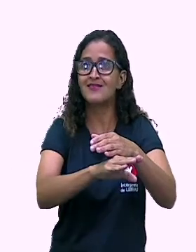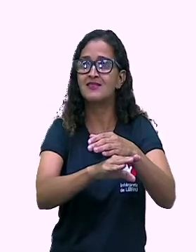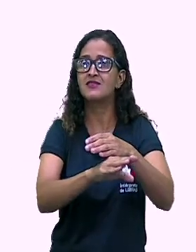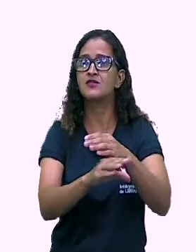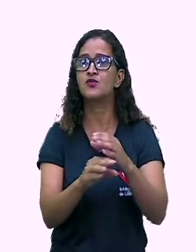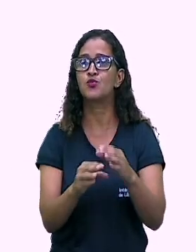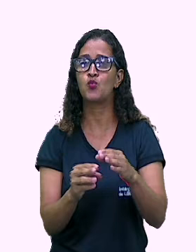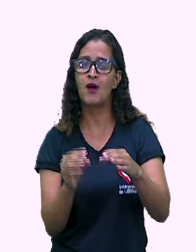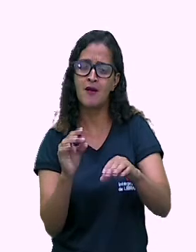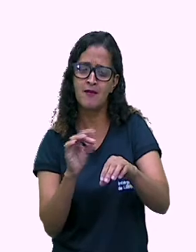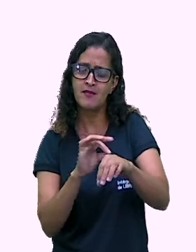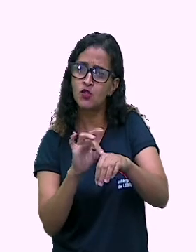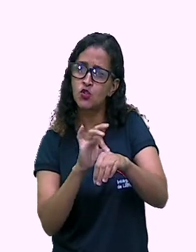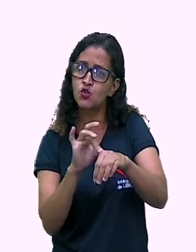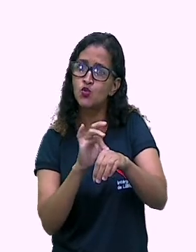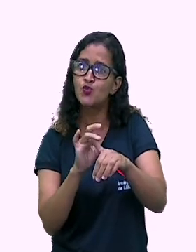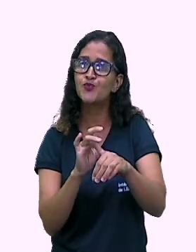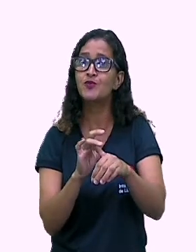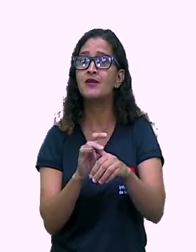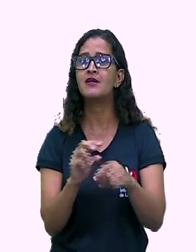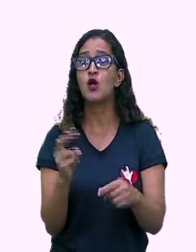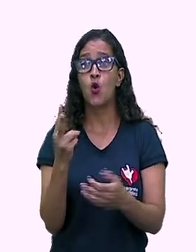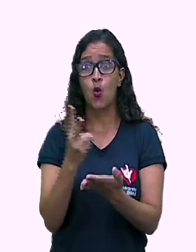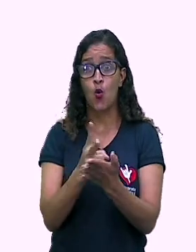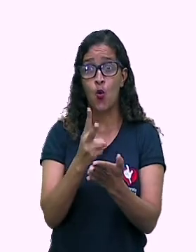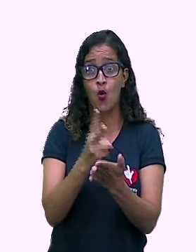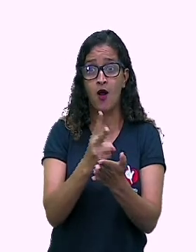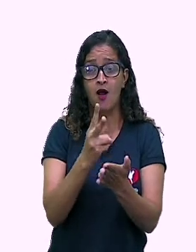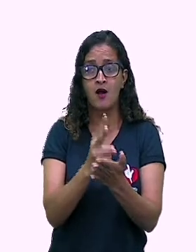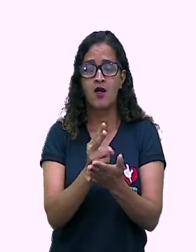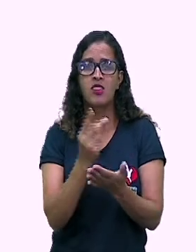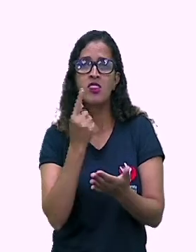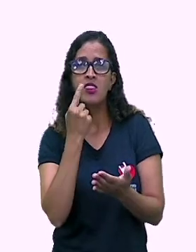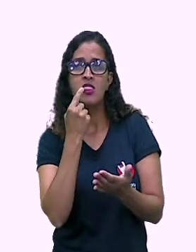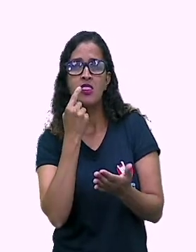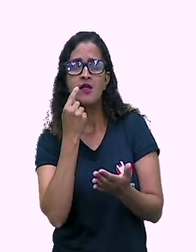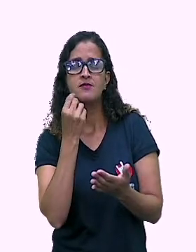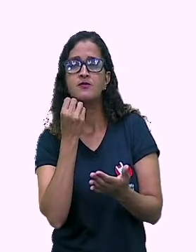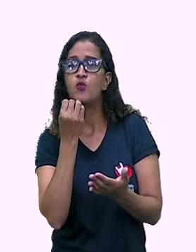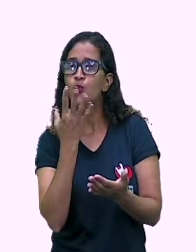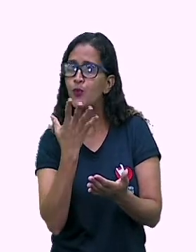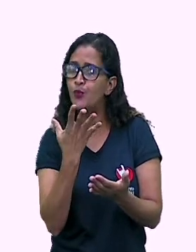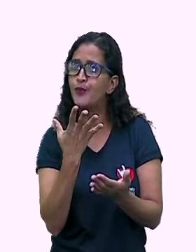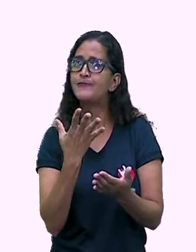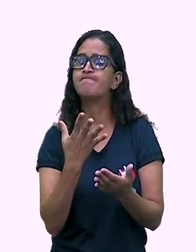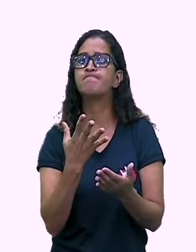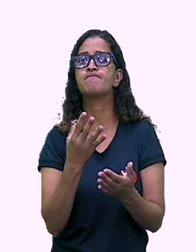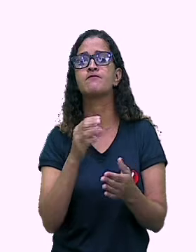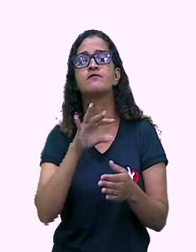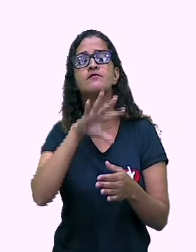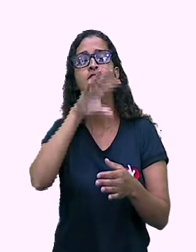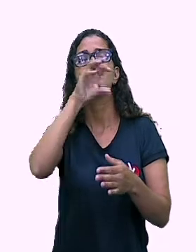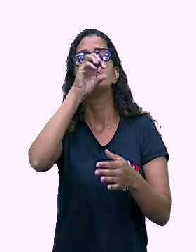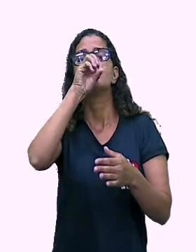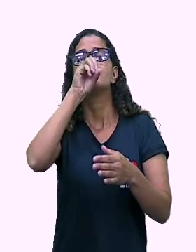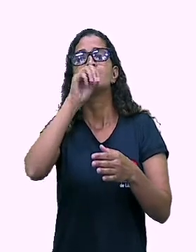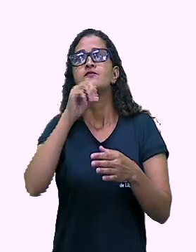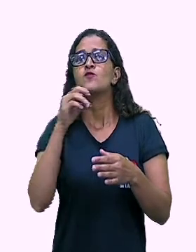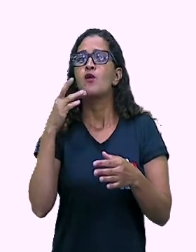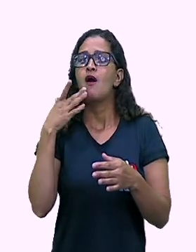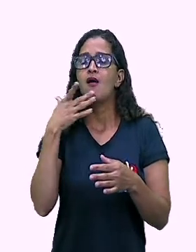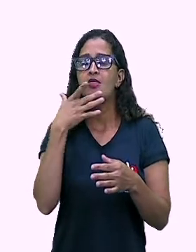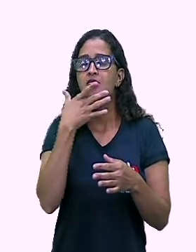Para preservar o sabor e o aroma. Às vezes a gente fala assim, eu fiz